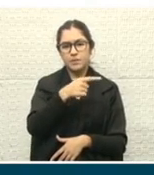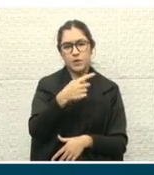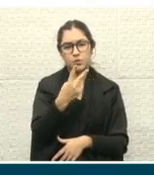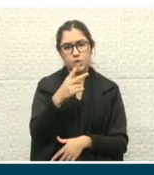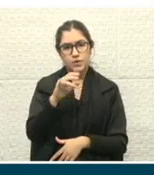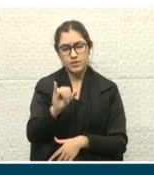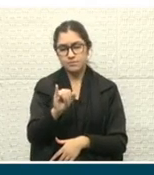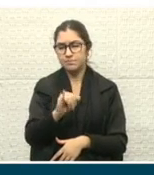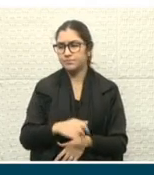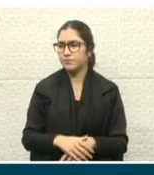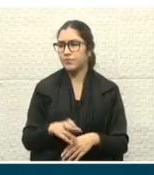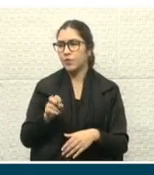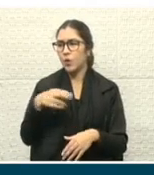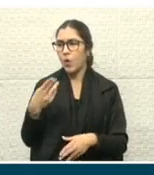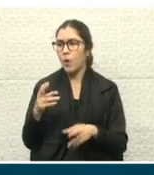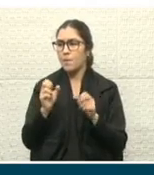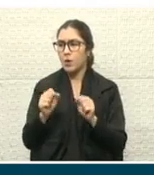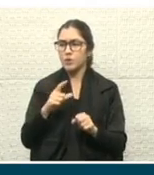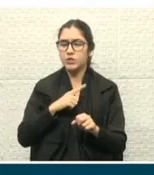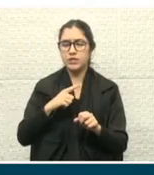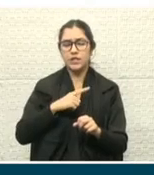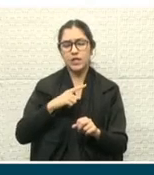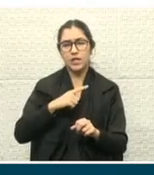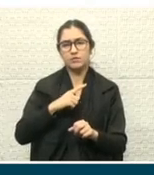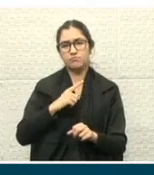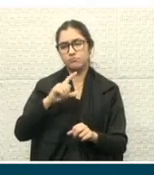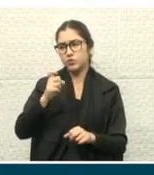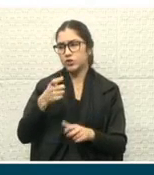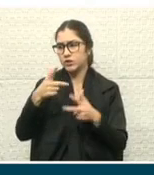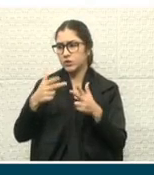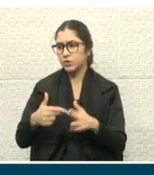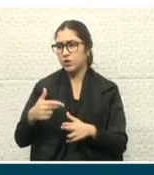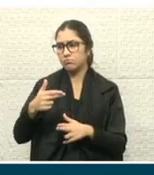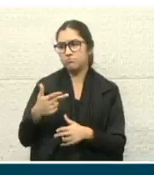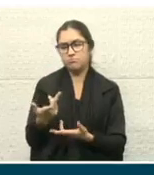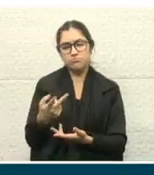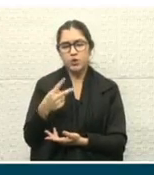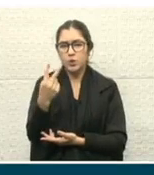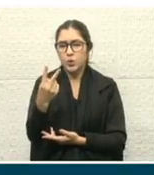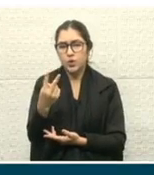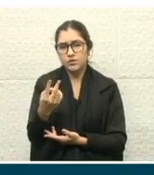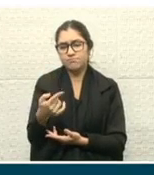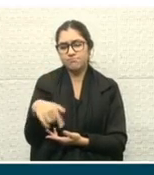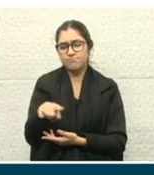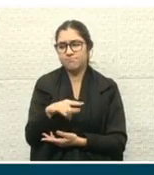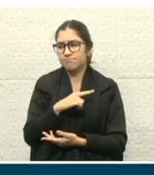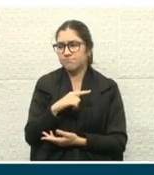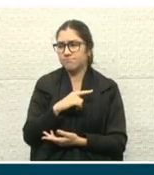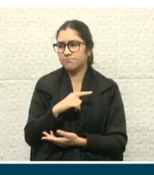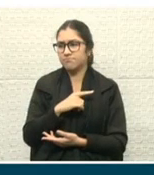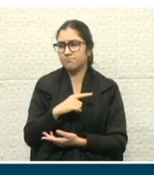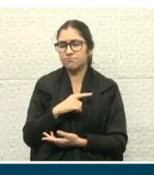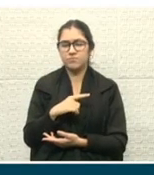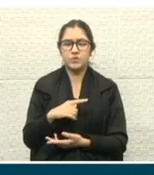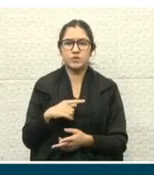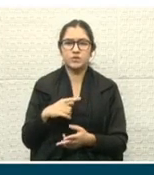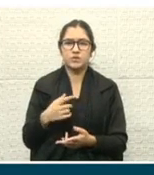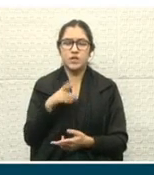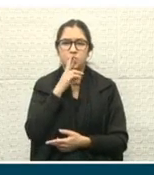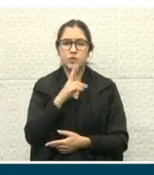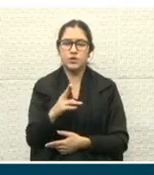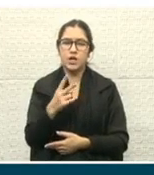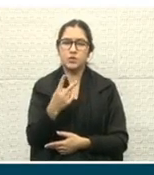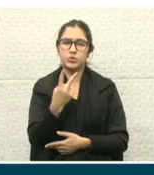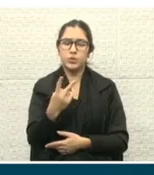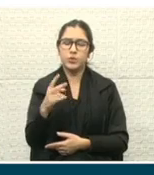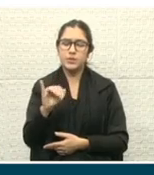2i, ou eu posso ter a raiz de 4 como sendo 2. E assim nós temos o resultado